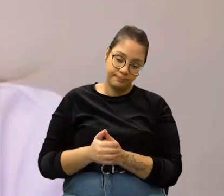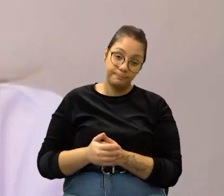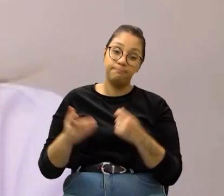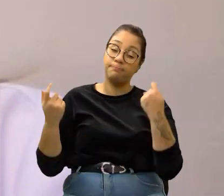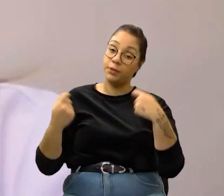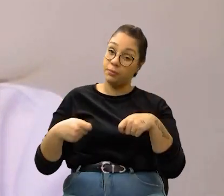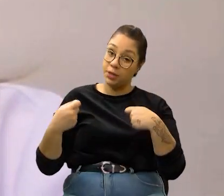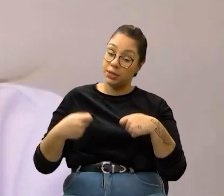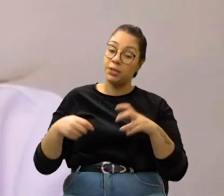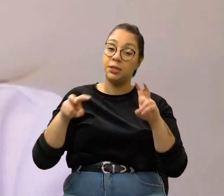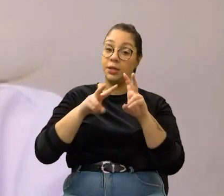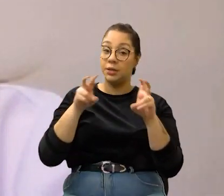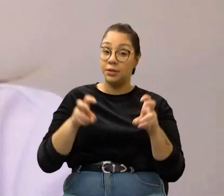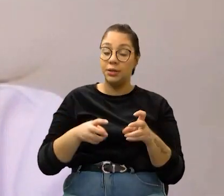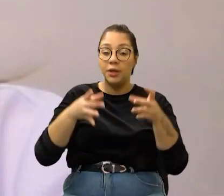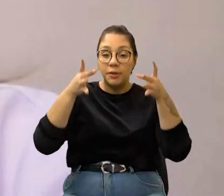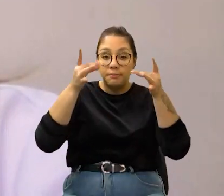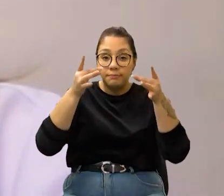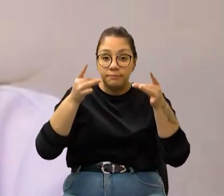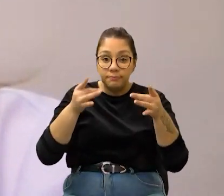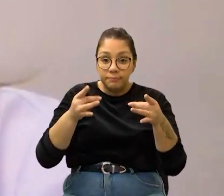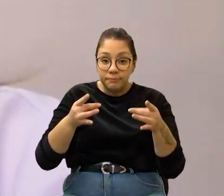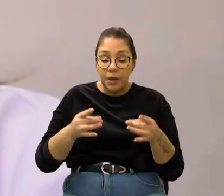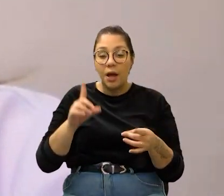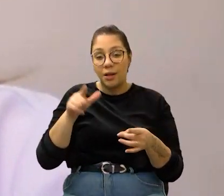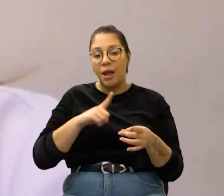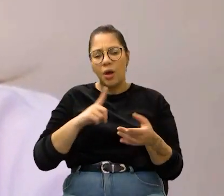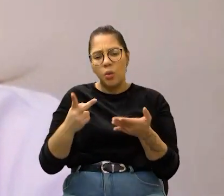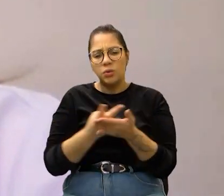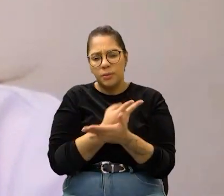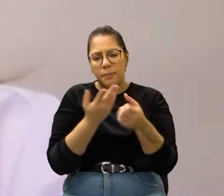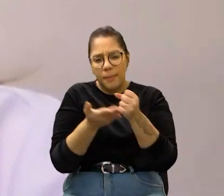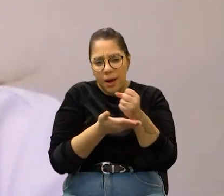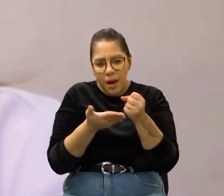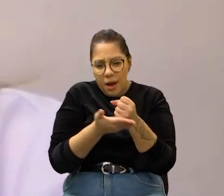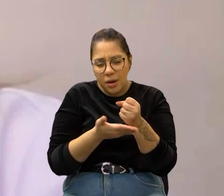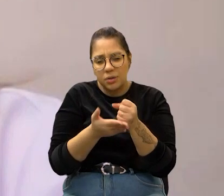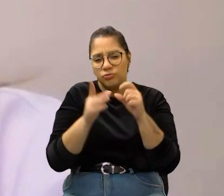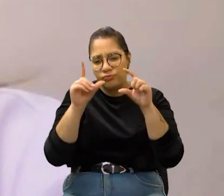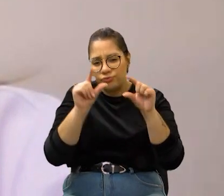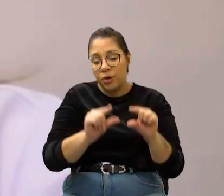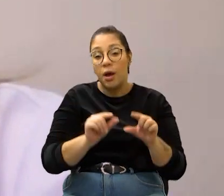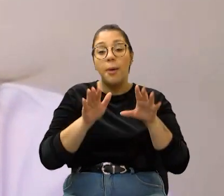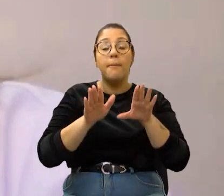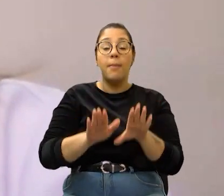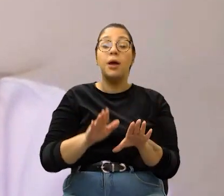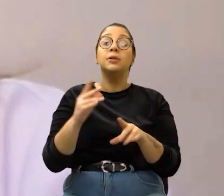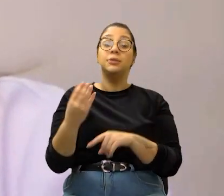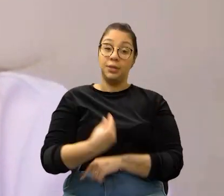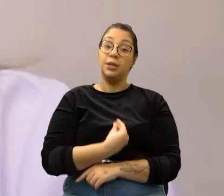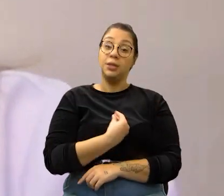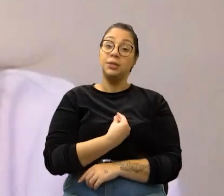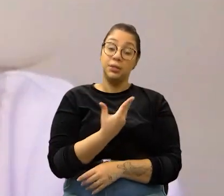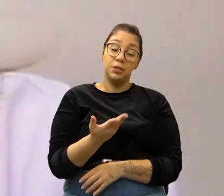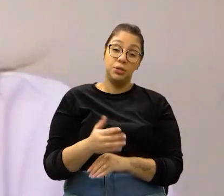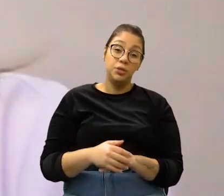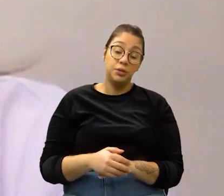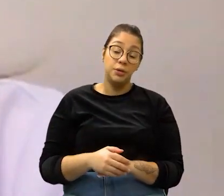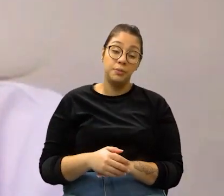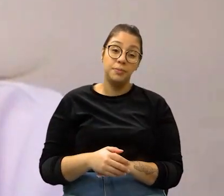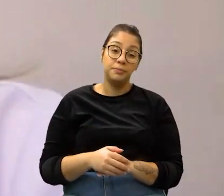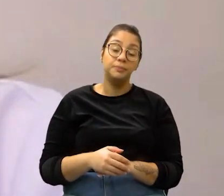né? A gente precisa trazer, tudo bem, uma incidência baixa em comparação a outros, mas ele